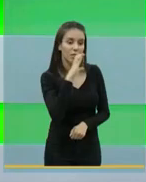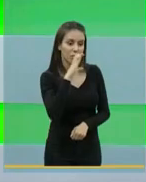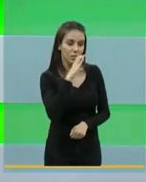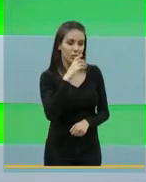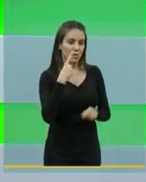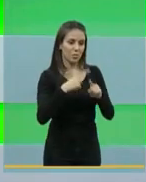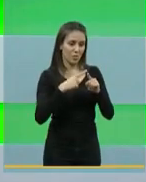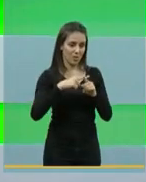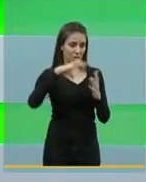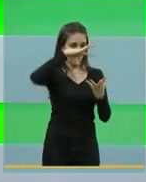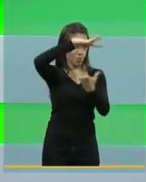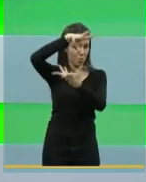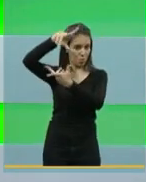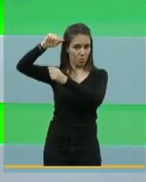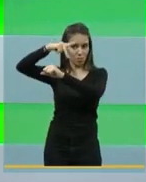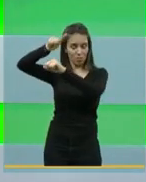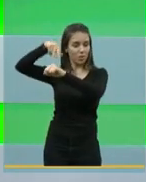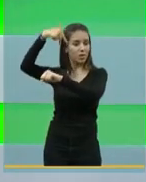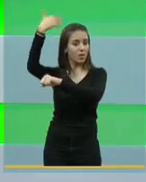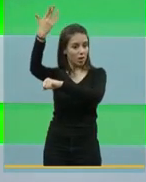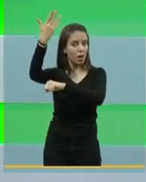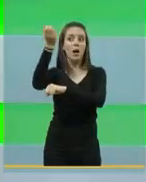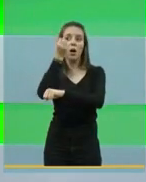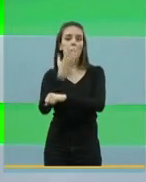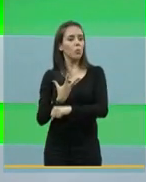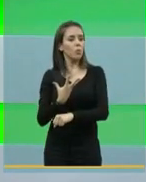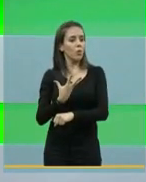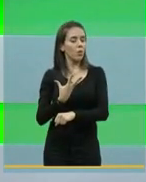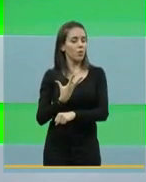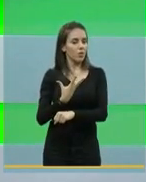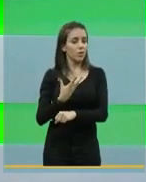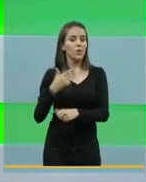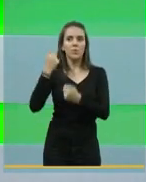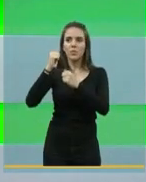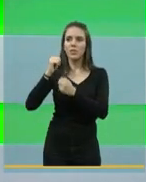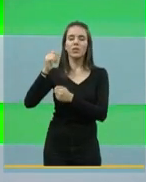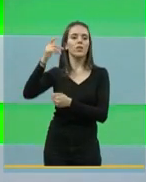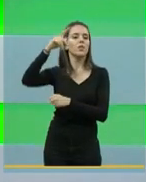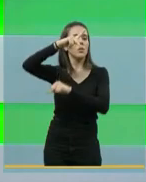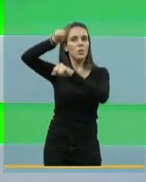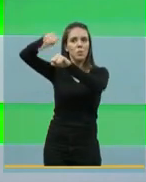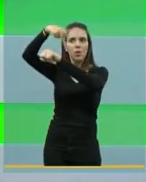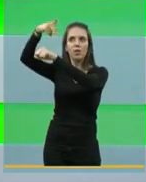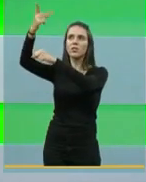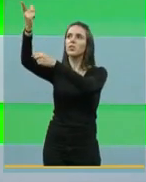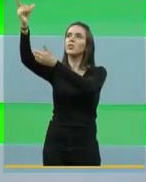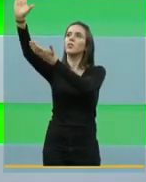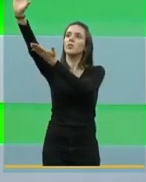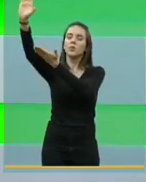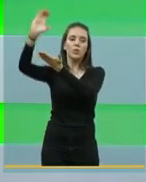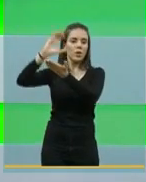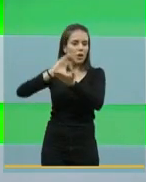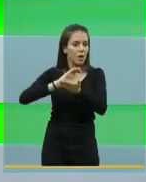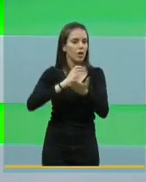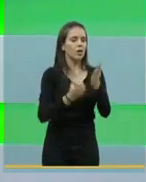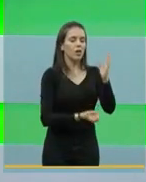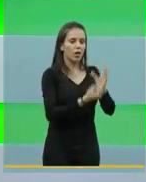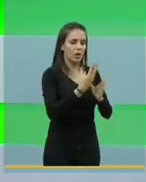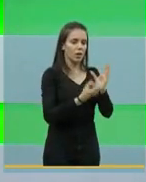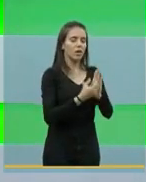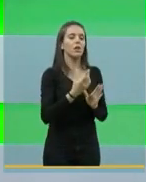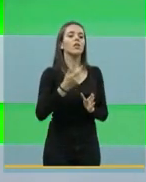o cenário internacional ainda é bom e trazer investimento investimento no setor produtivo vamos